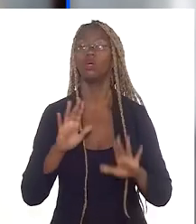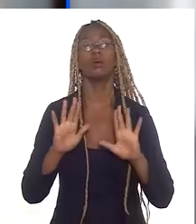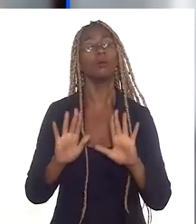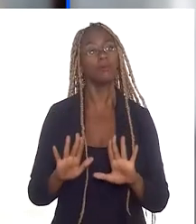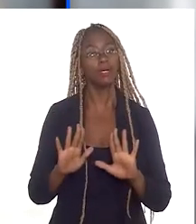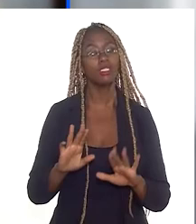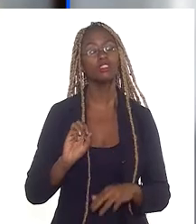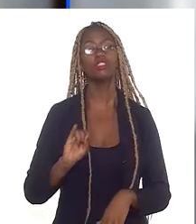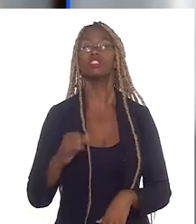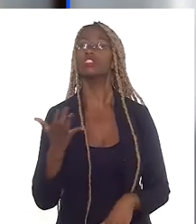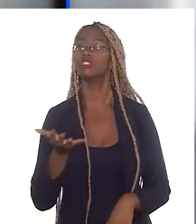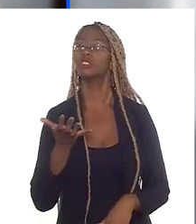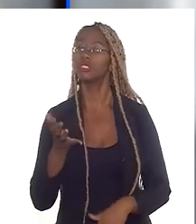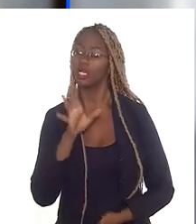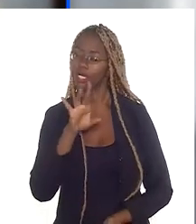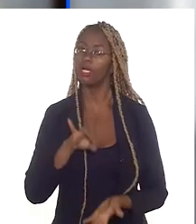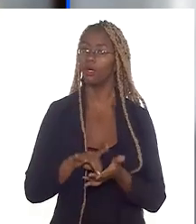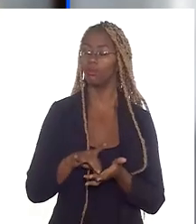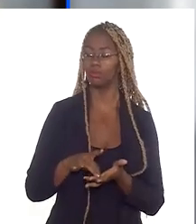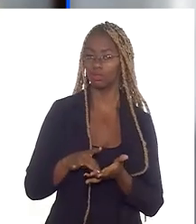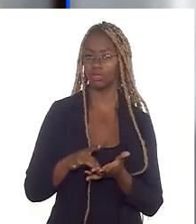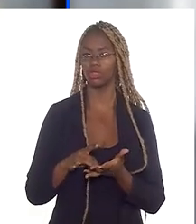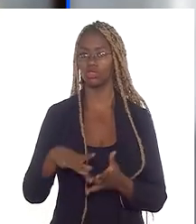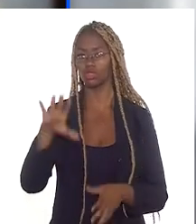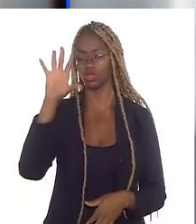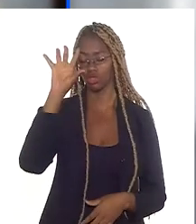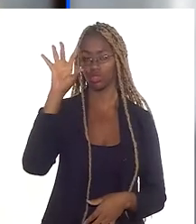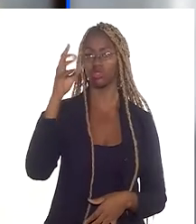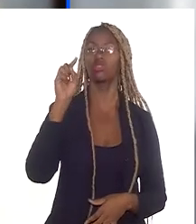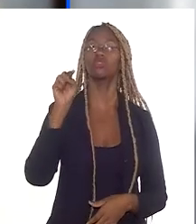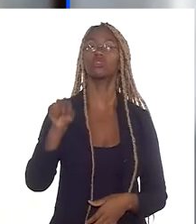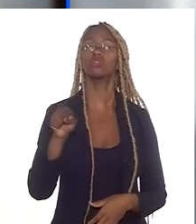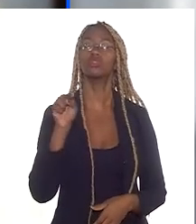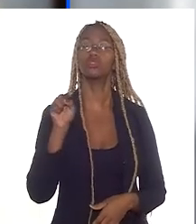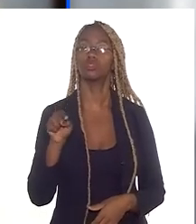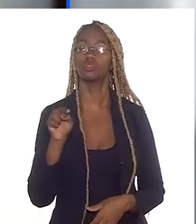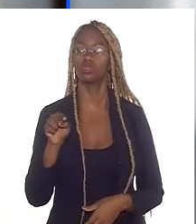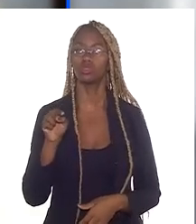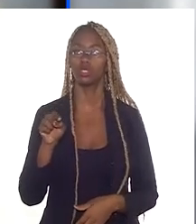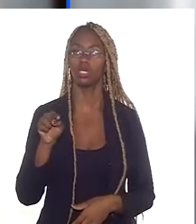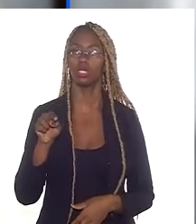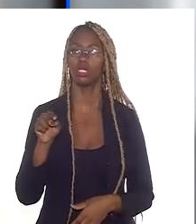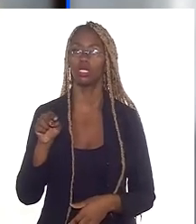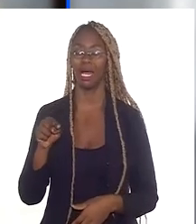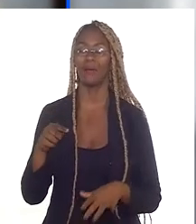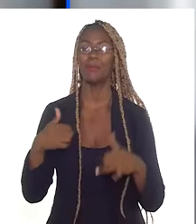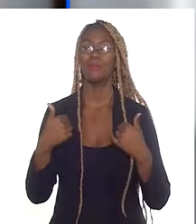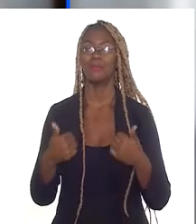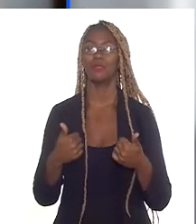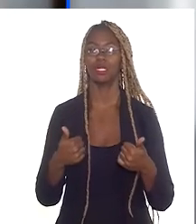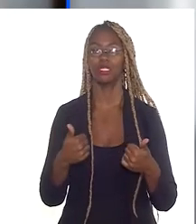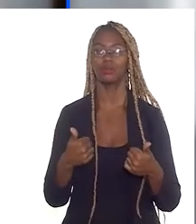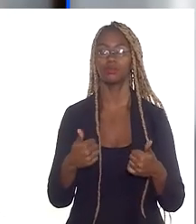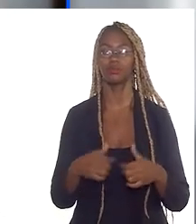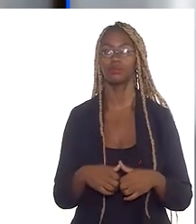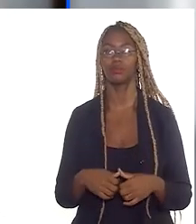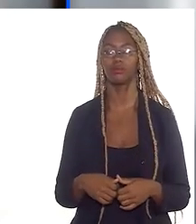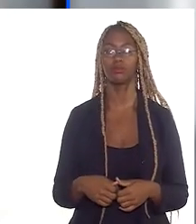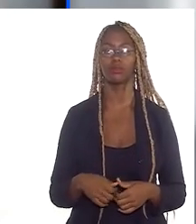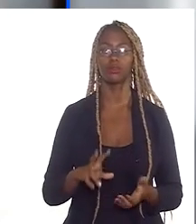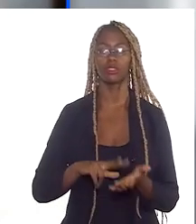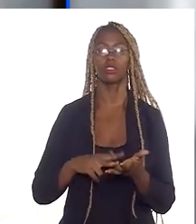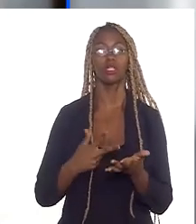né Mas se a gente quiser realmente e dessa circunstância com resiliência